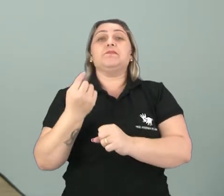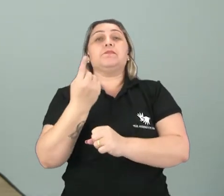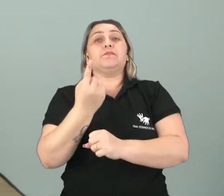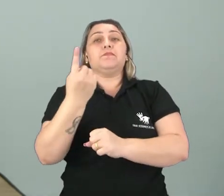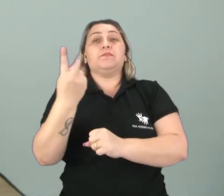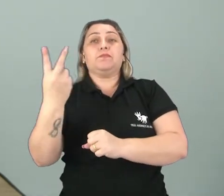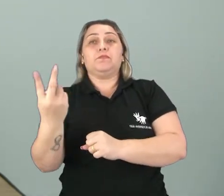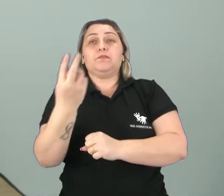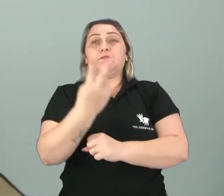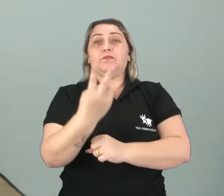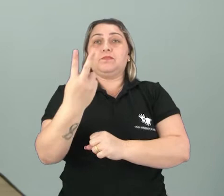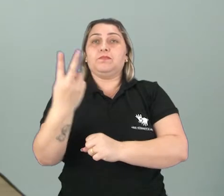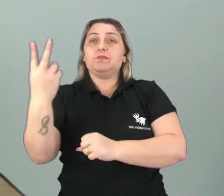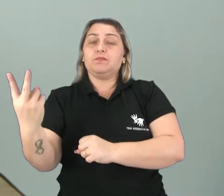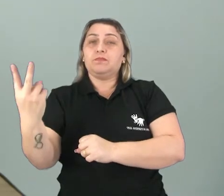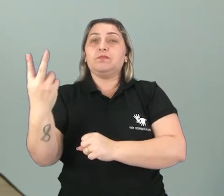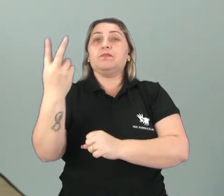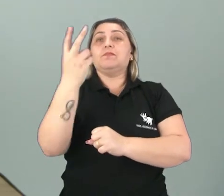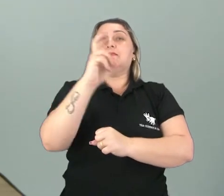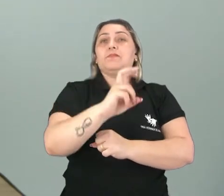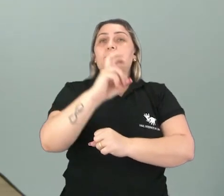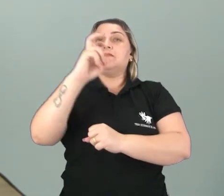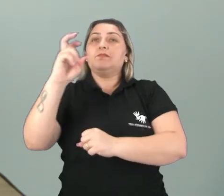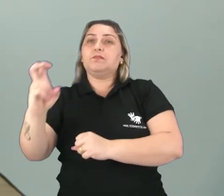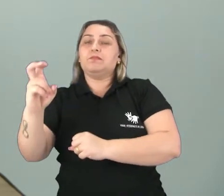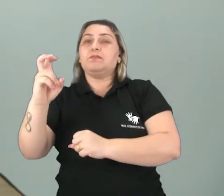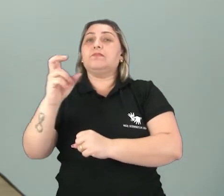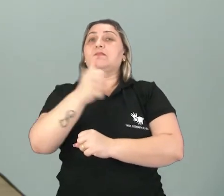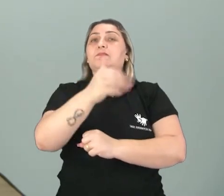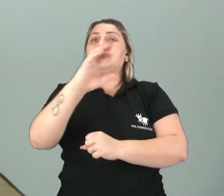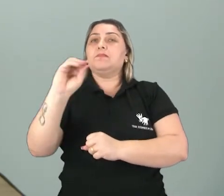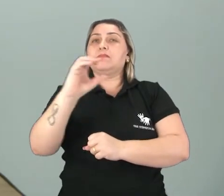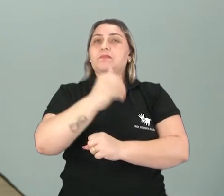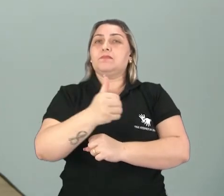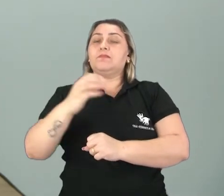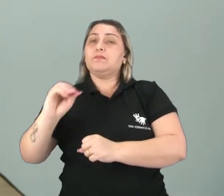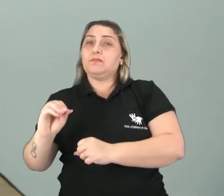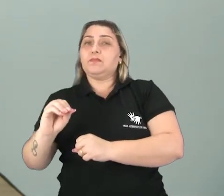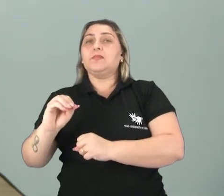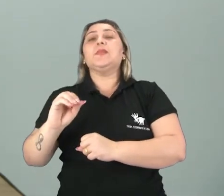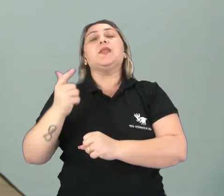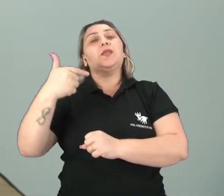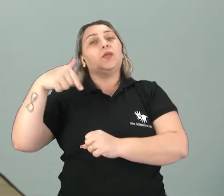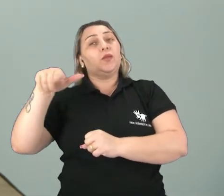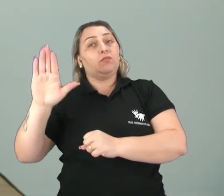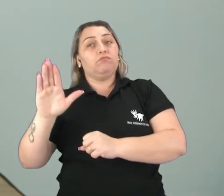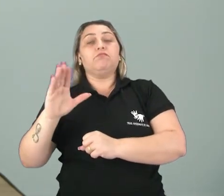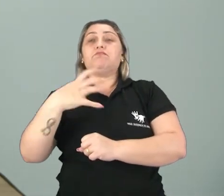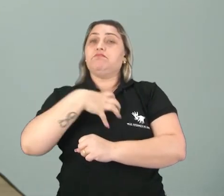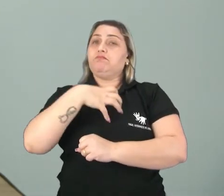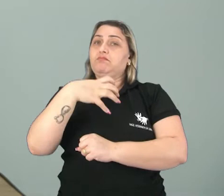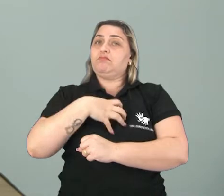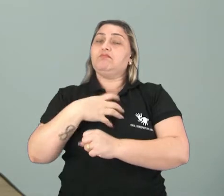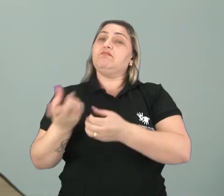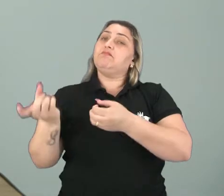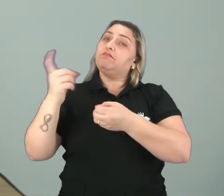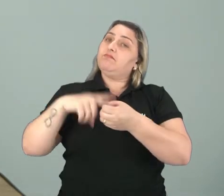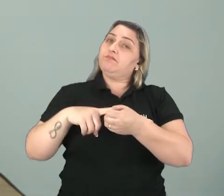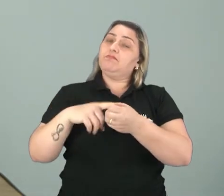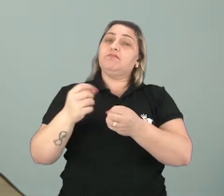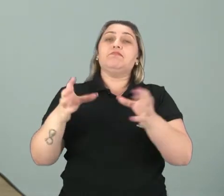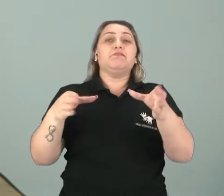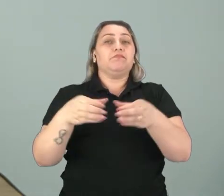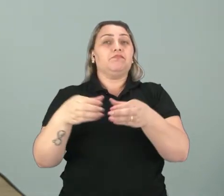em 1, de 2 em 2, de 5 em 5, de 10 em 10 e de muitas outras formas. Vamos voltar aqui